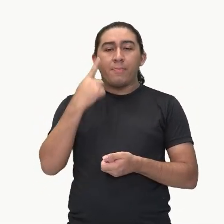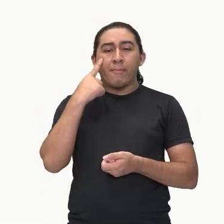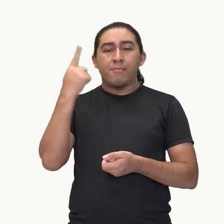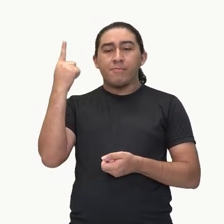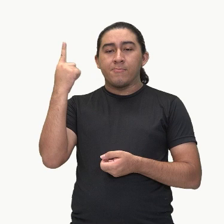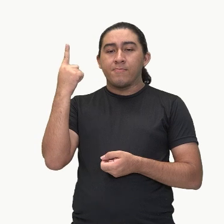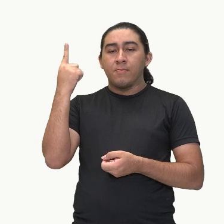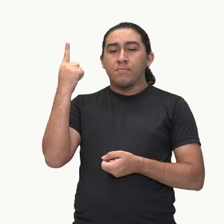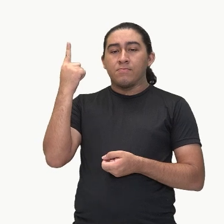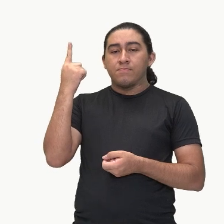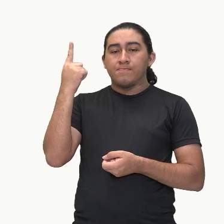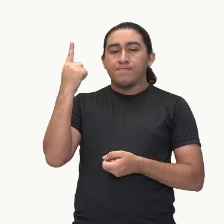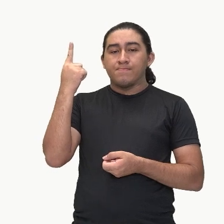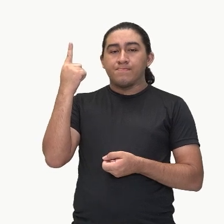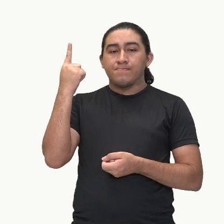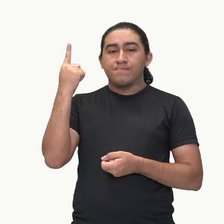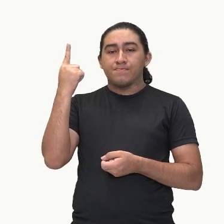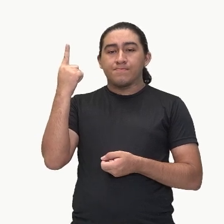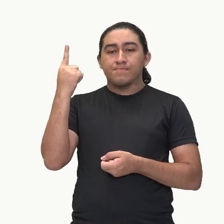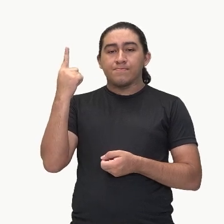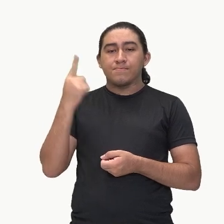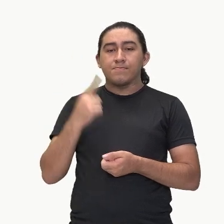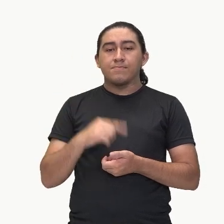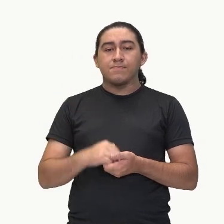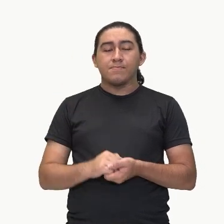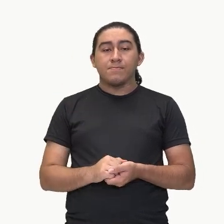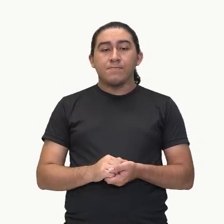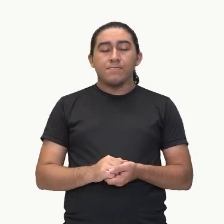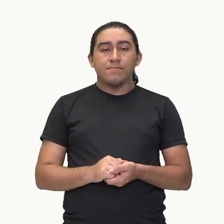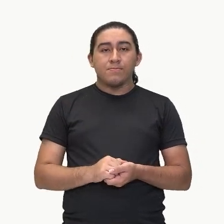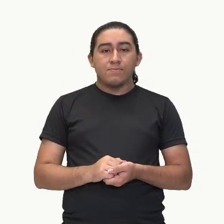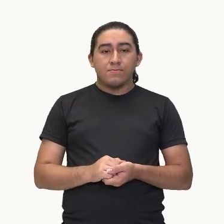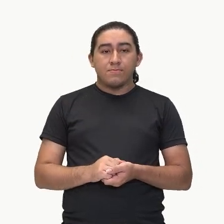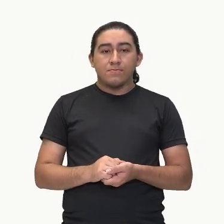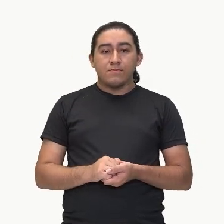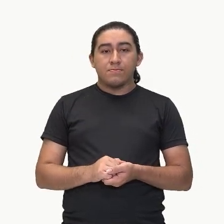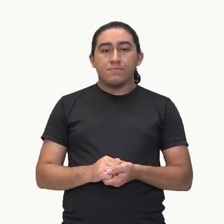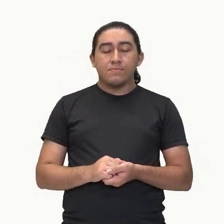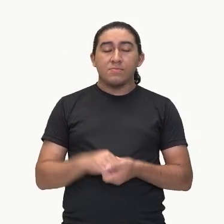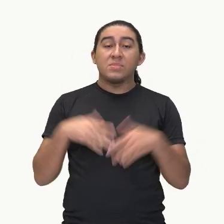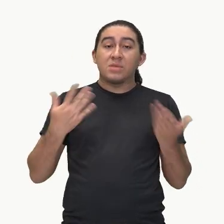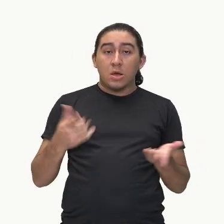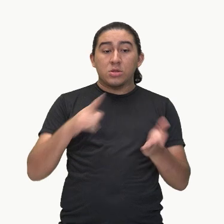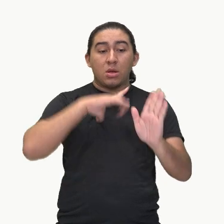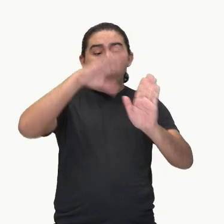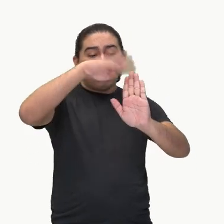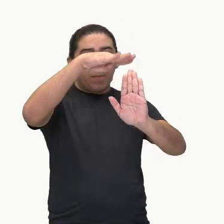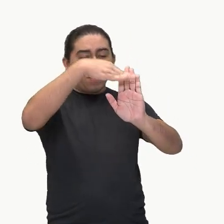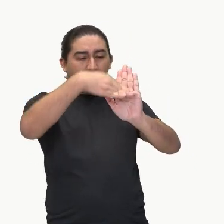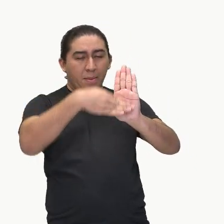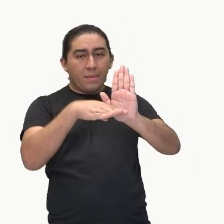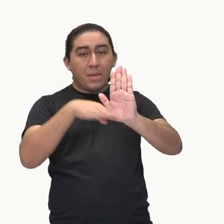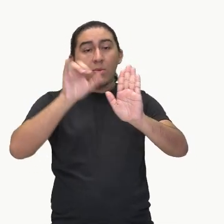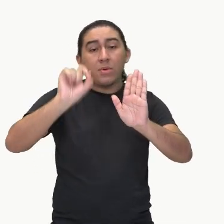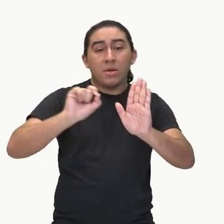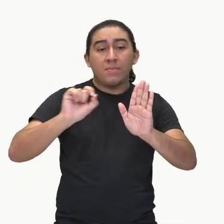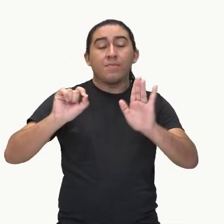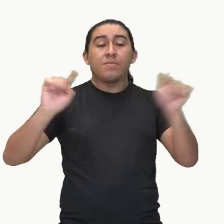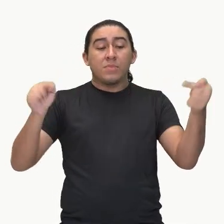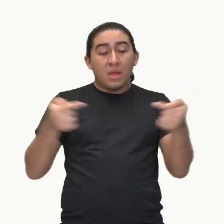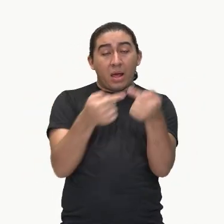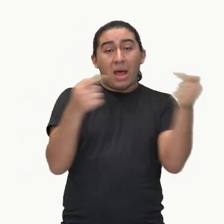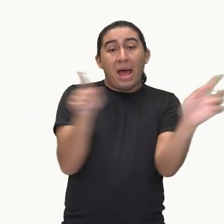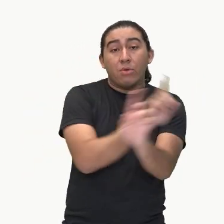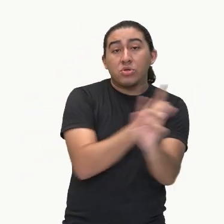aqui que vai ajudar vocês, tá? Então, eu vou classificar como alternativa,